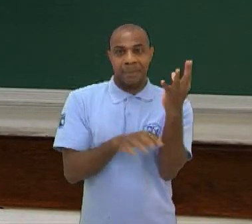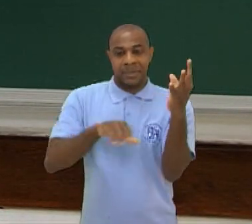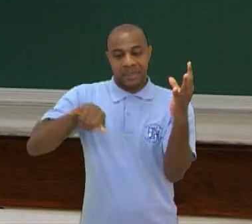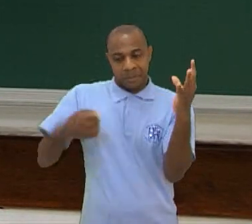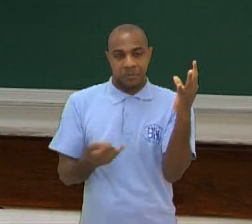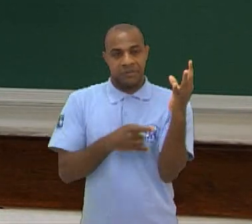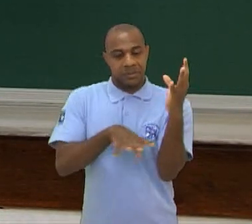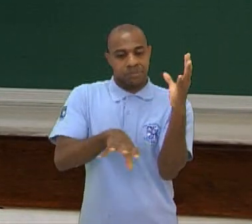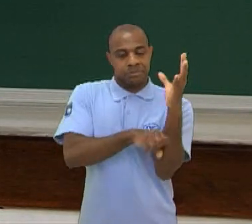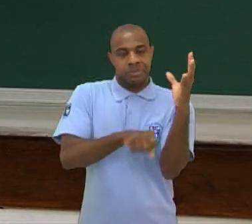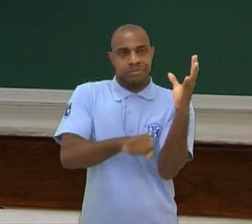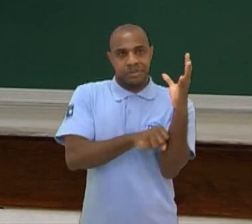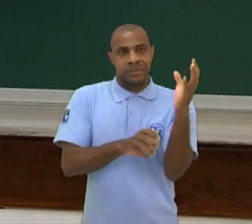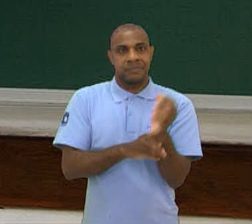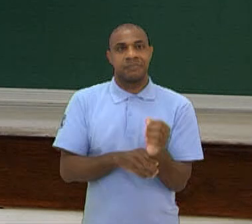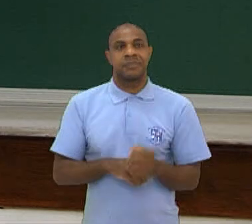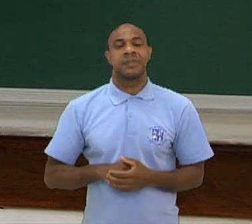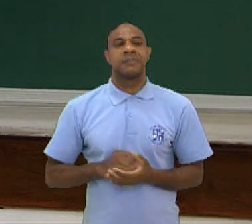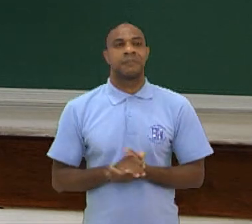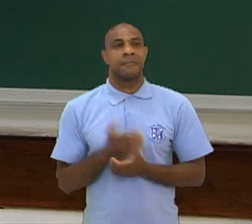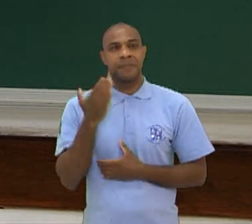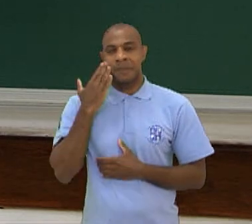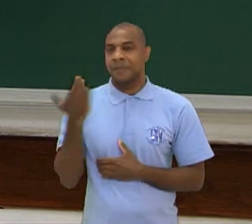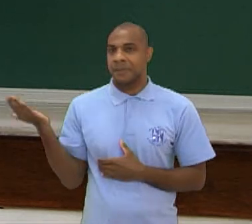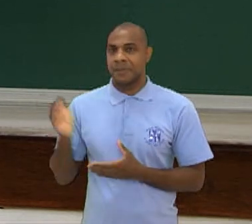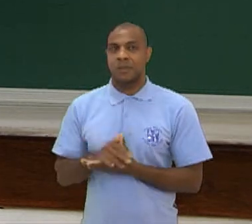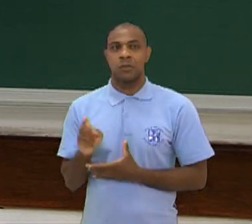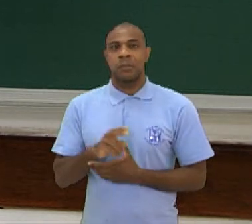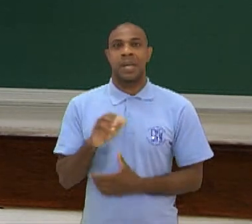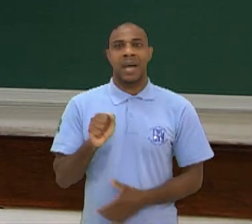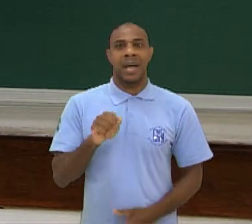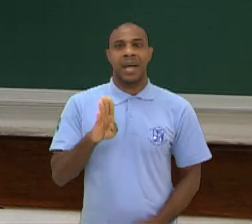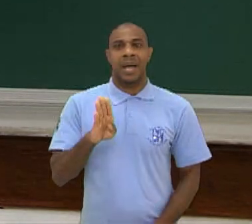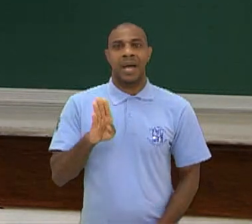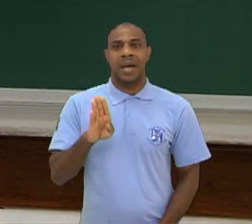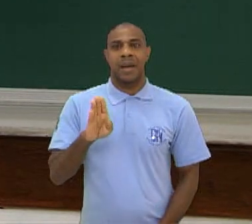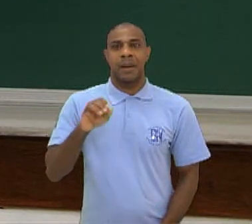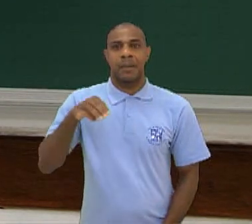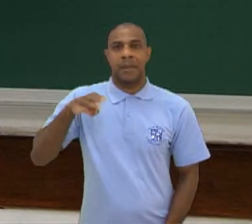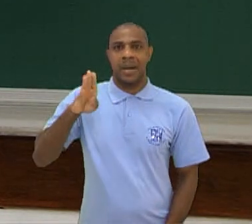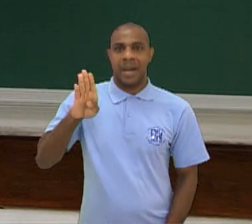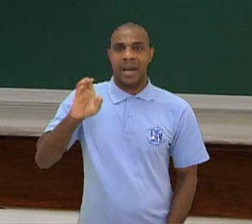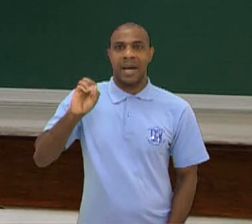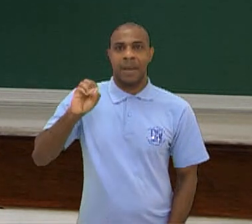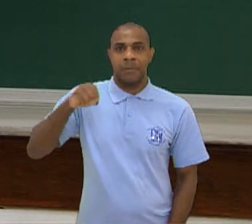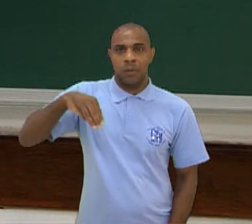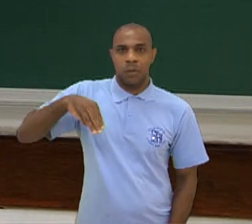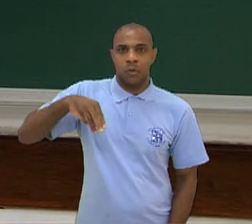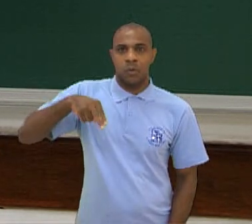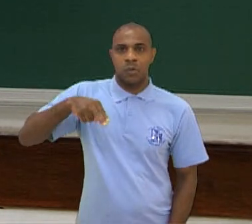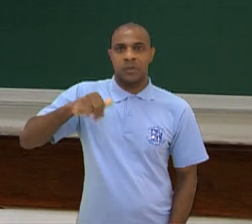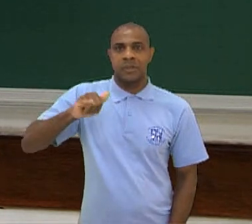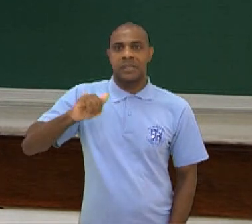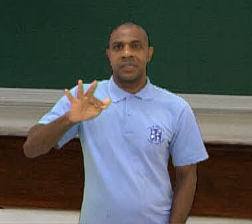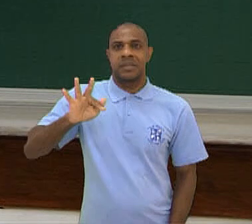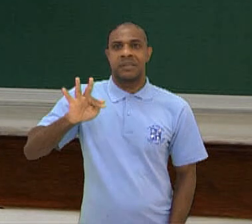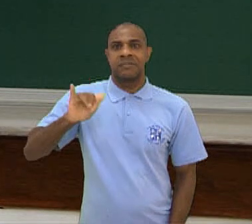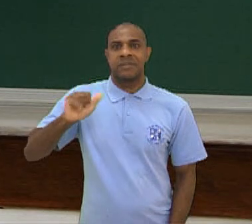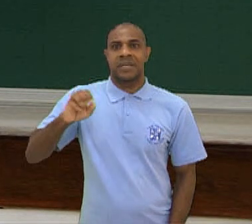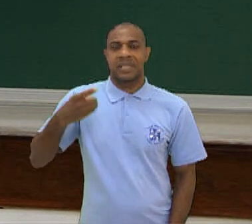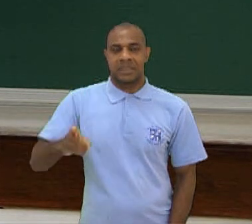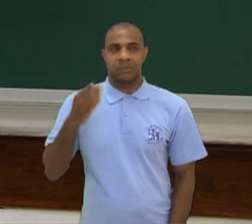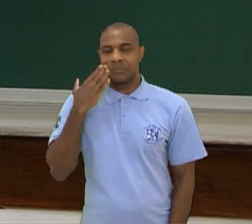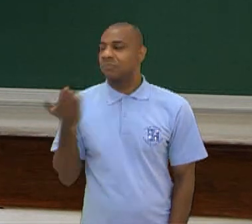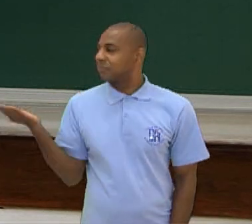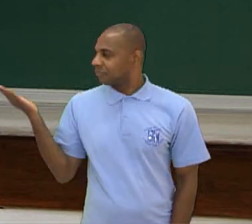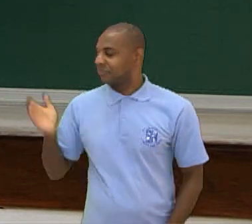de amonificação. Tá? Então, olha que bacana entender sobre isso. Tem uma outra coisa que pode acontecer também para facilitar a